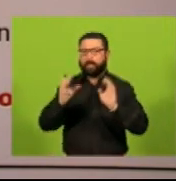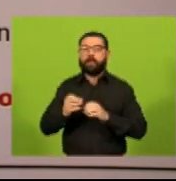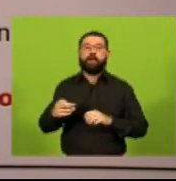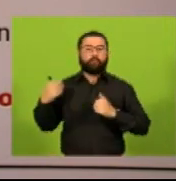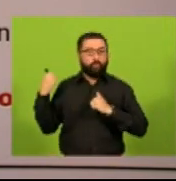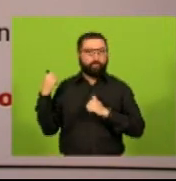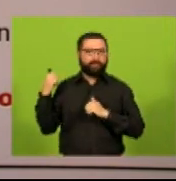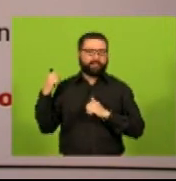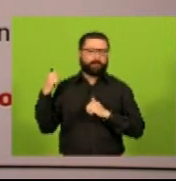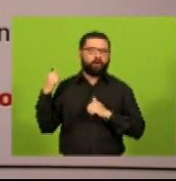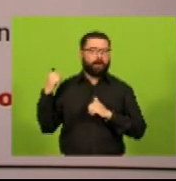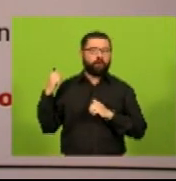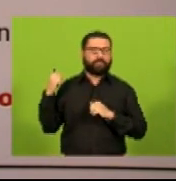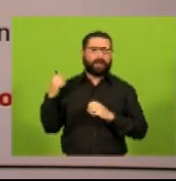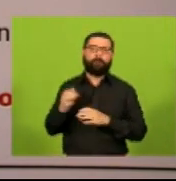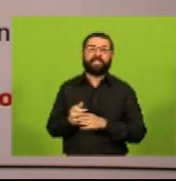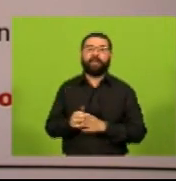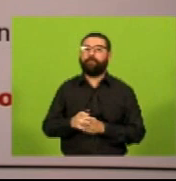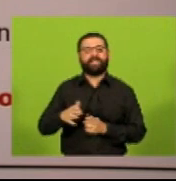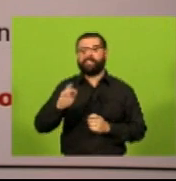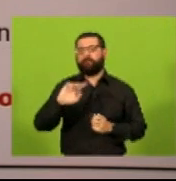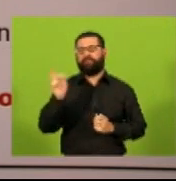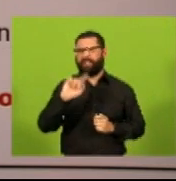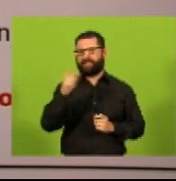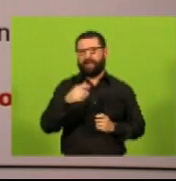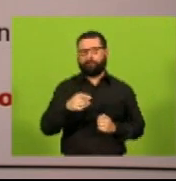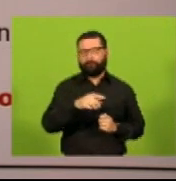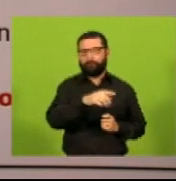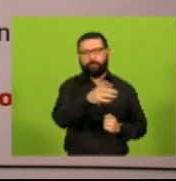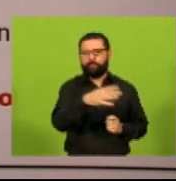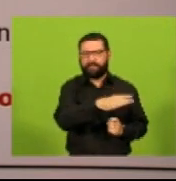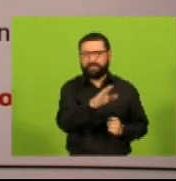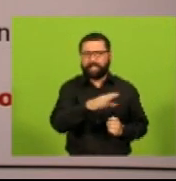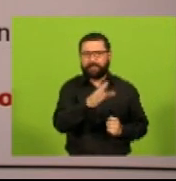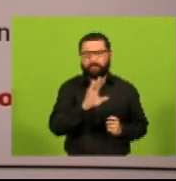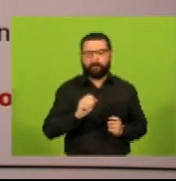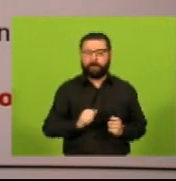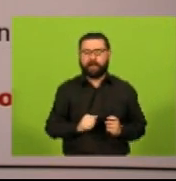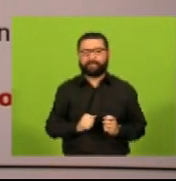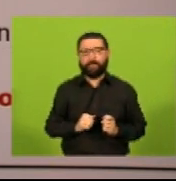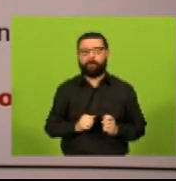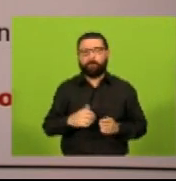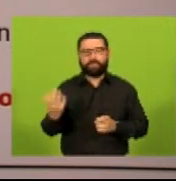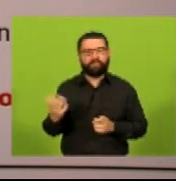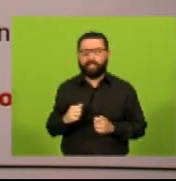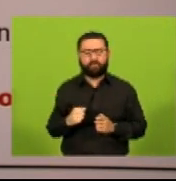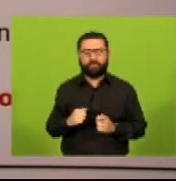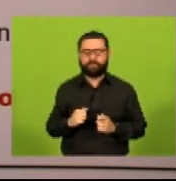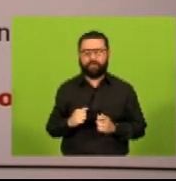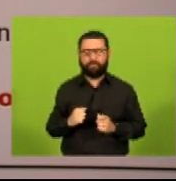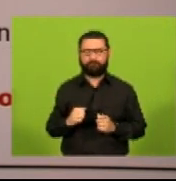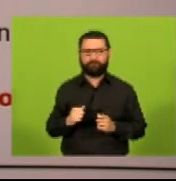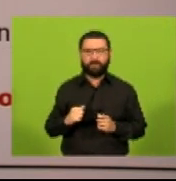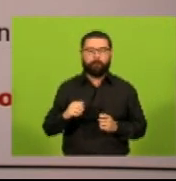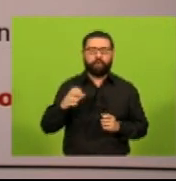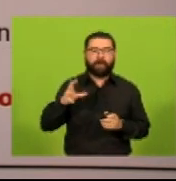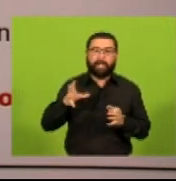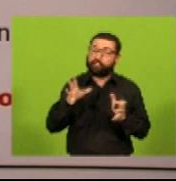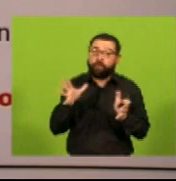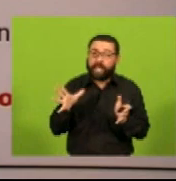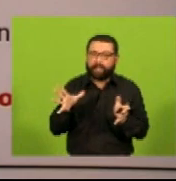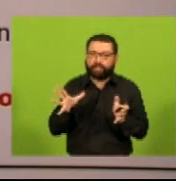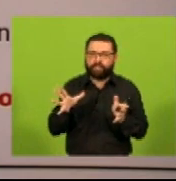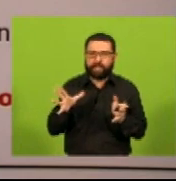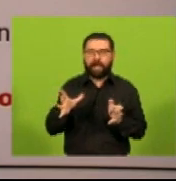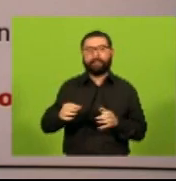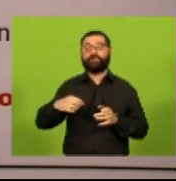metros, com um pulverizador lá montado, mas você não precisa pulverizar. Não precisa gastar o seu dinheiro com isso, não. Por quê?